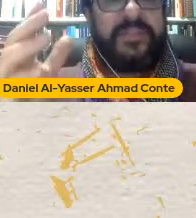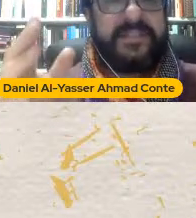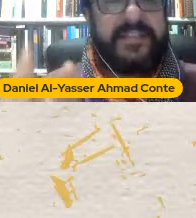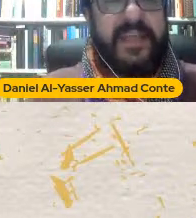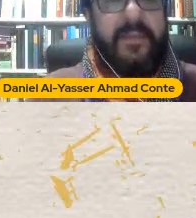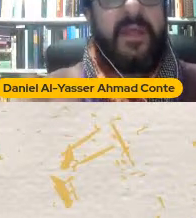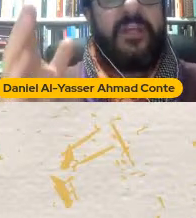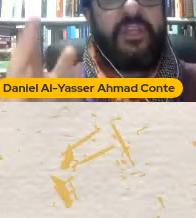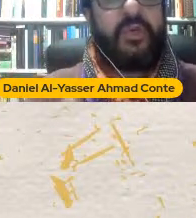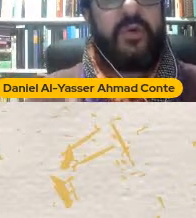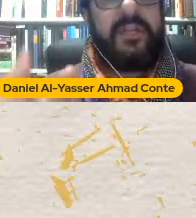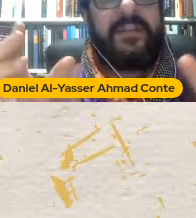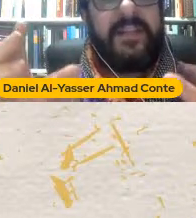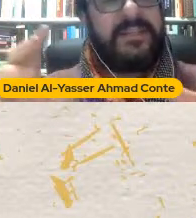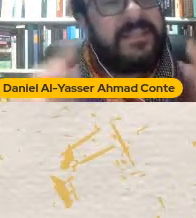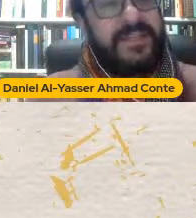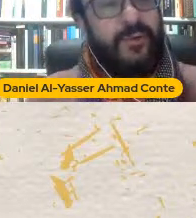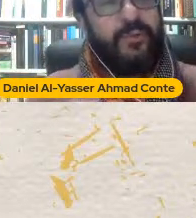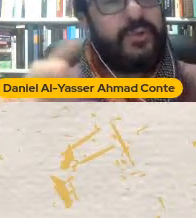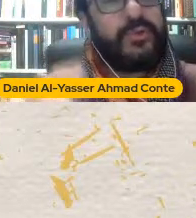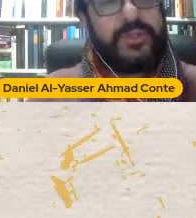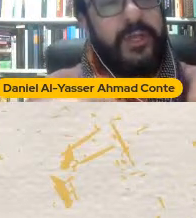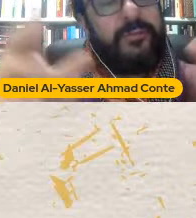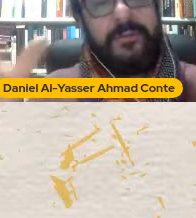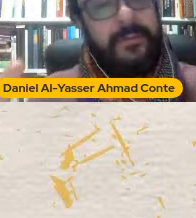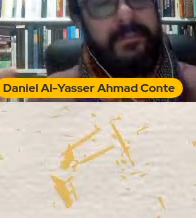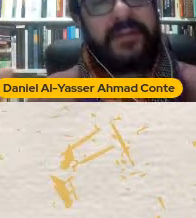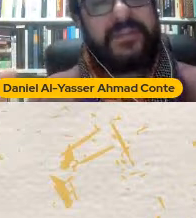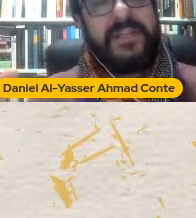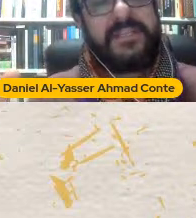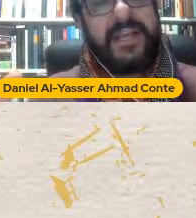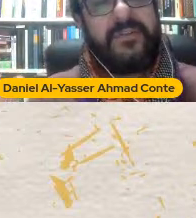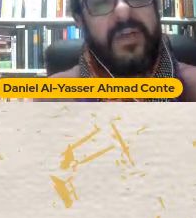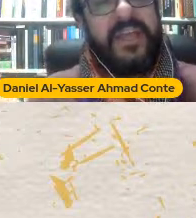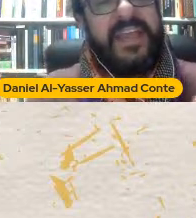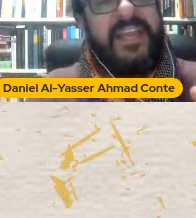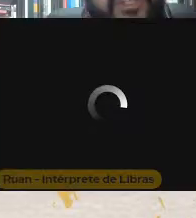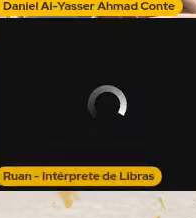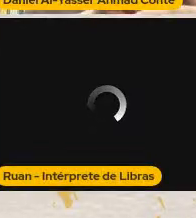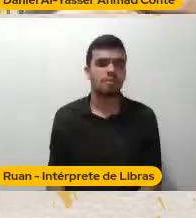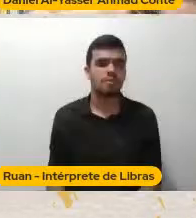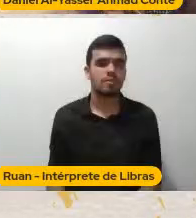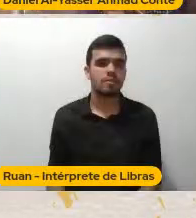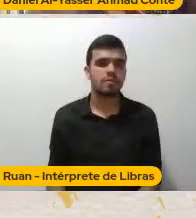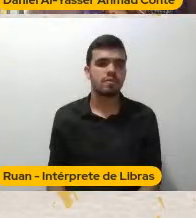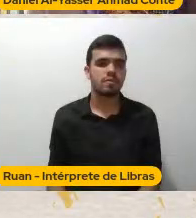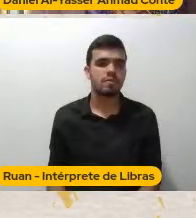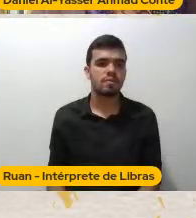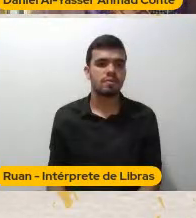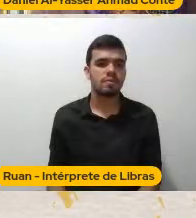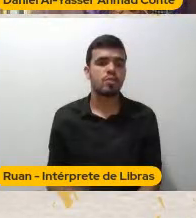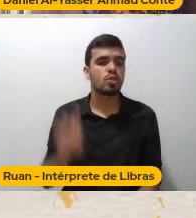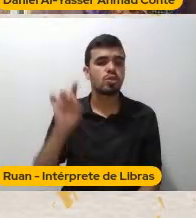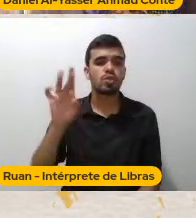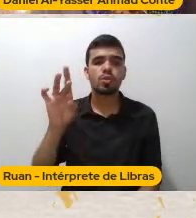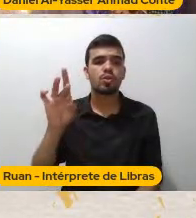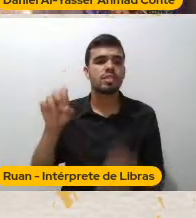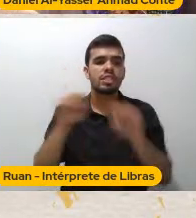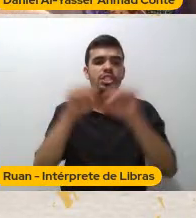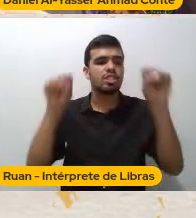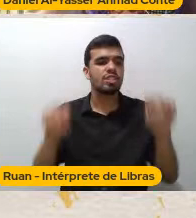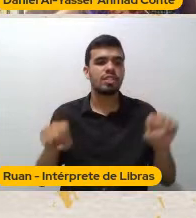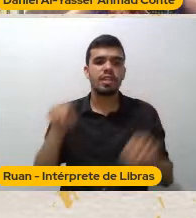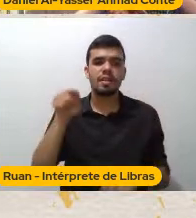Um sistema De orientalização Do sujeito Marginalizado Ele generaliza Um desamparo real Da